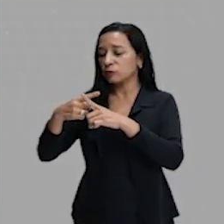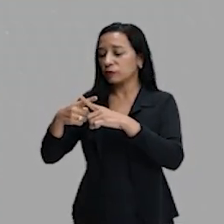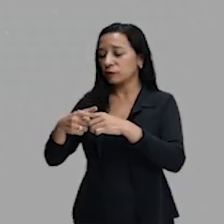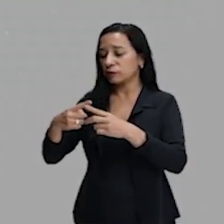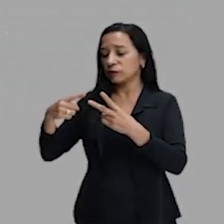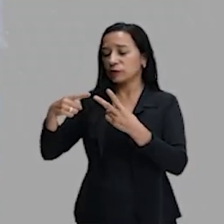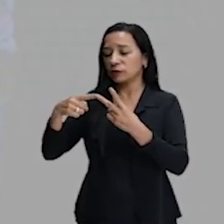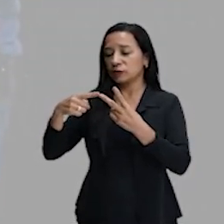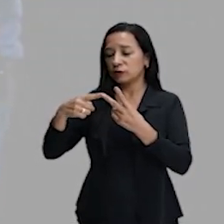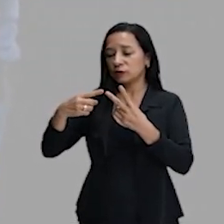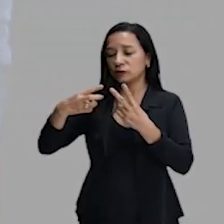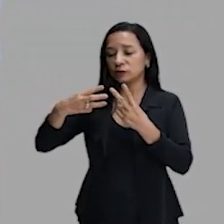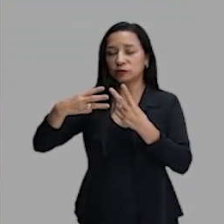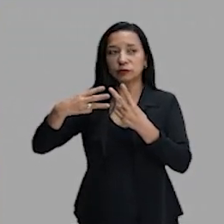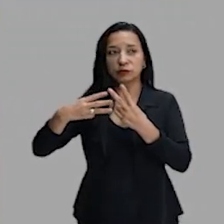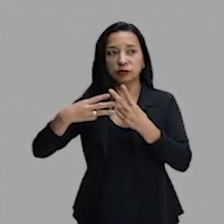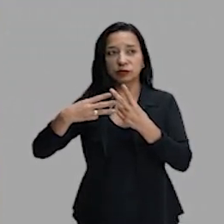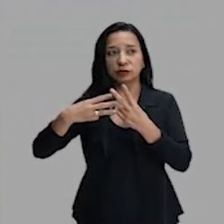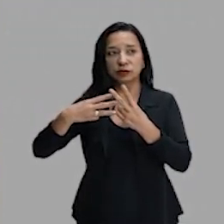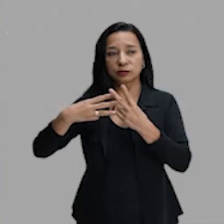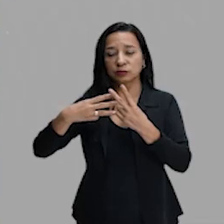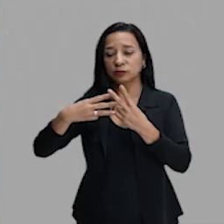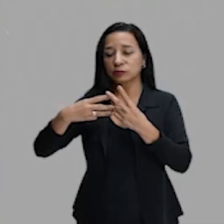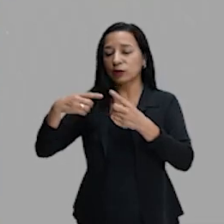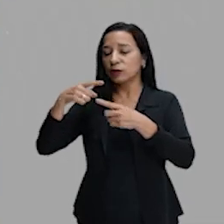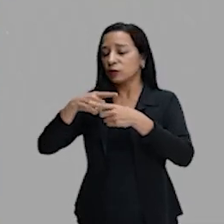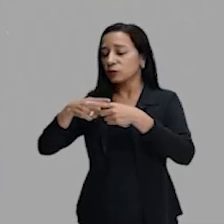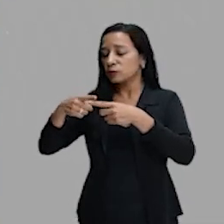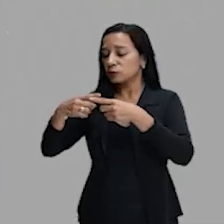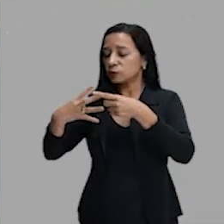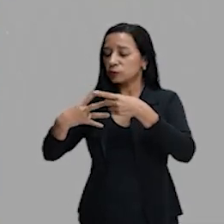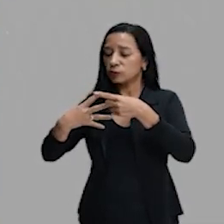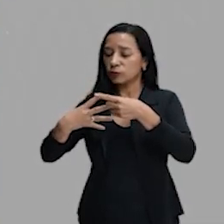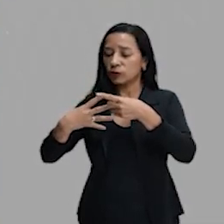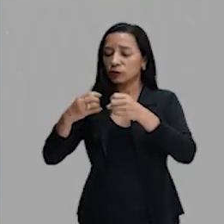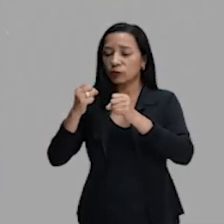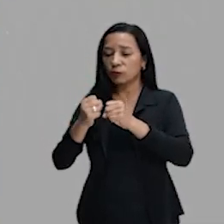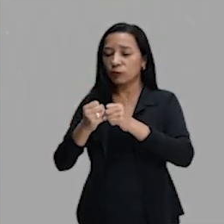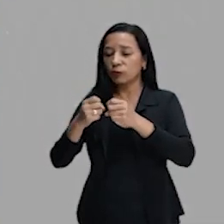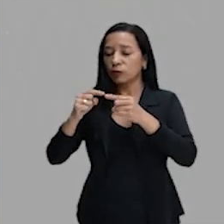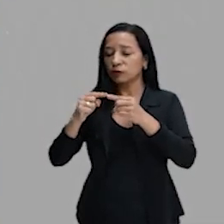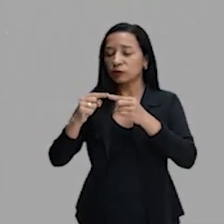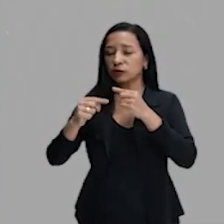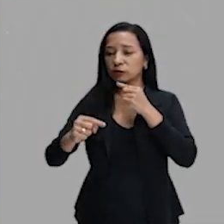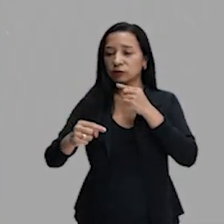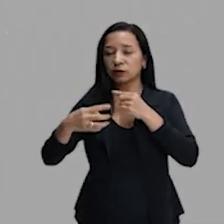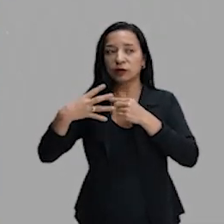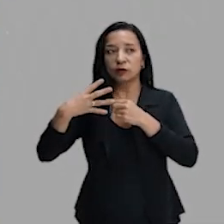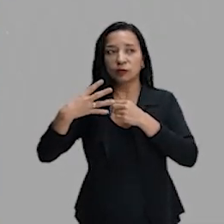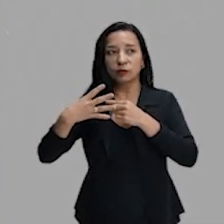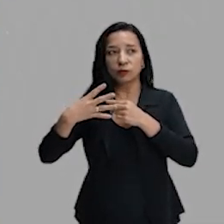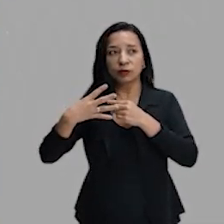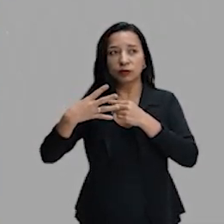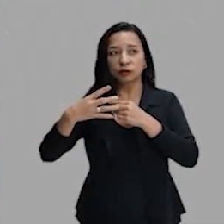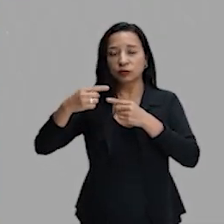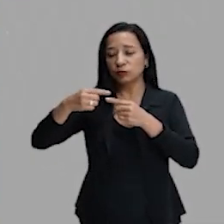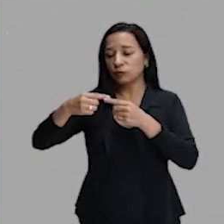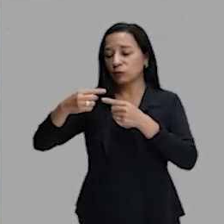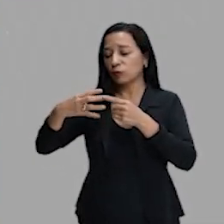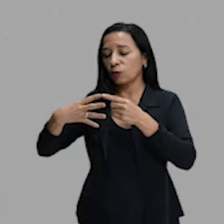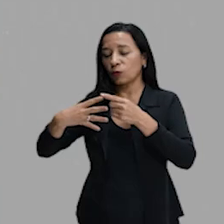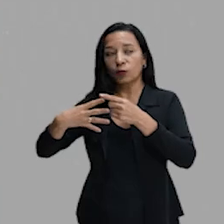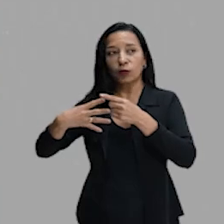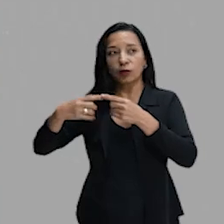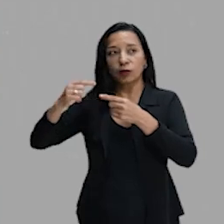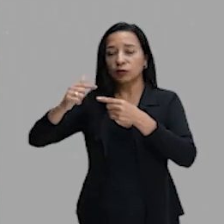certo ok turminha O que que a gente pode fazer eu posso cancelar esse 4 bem aqui com esses Point 2 aqui ó tá porque